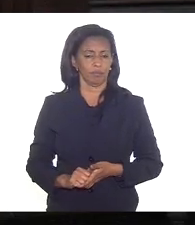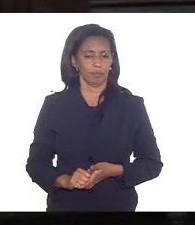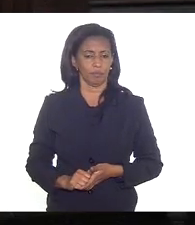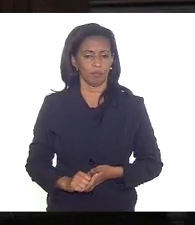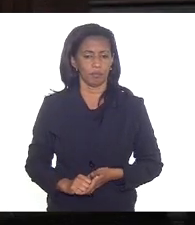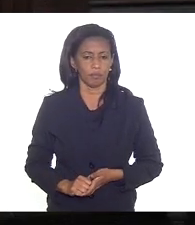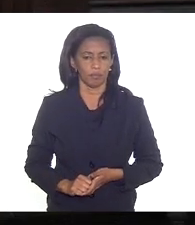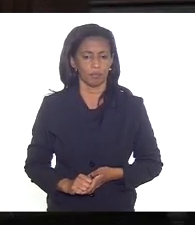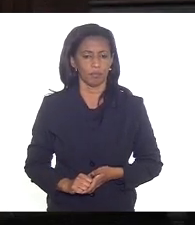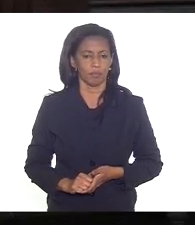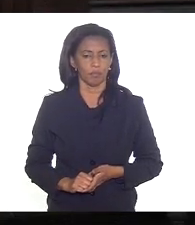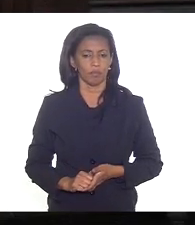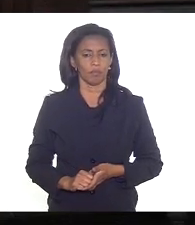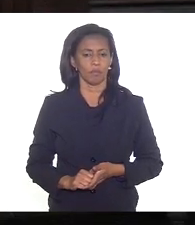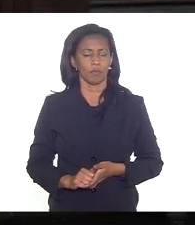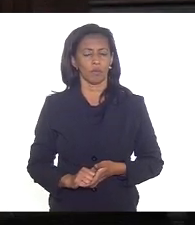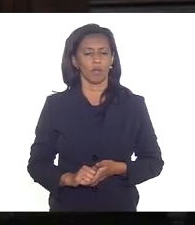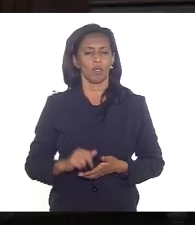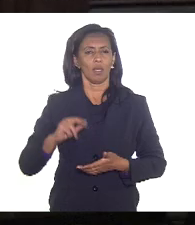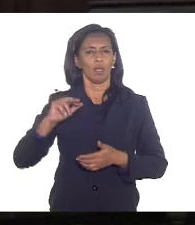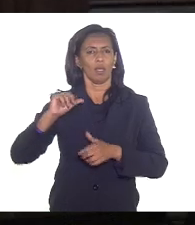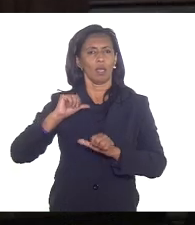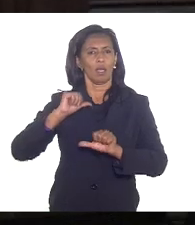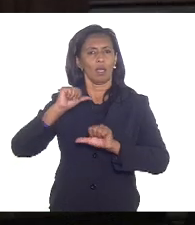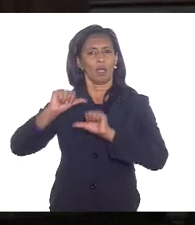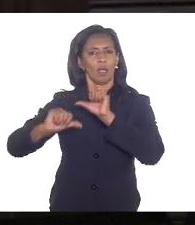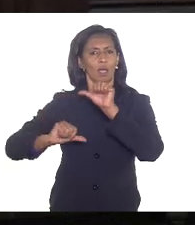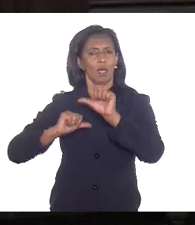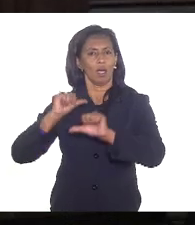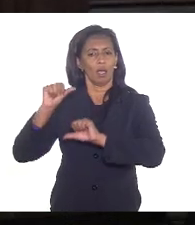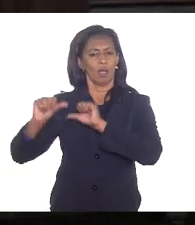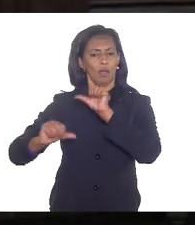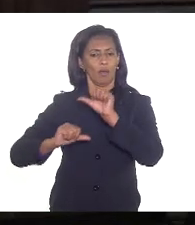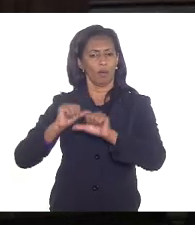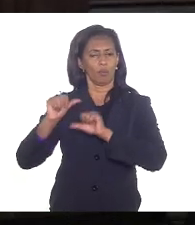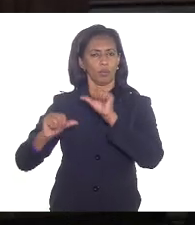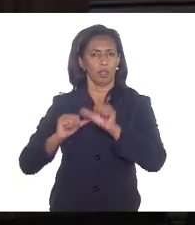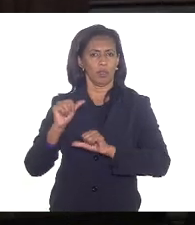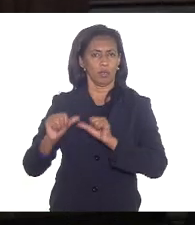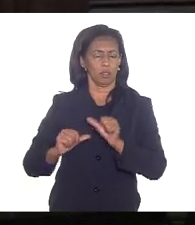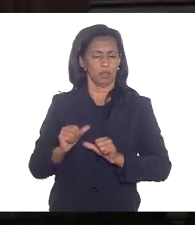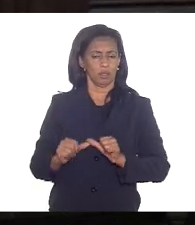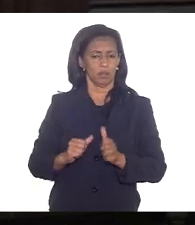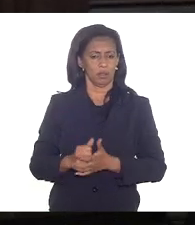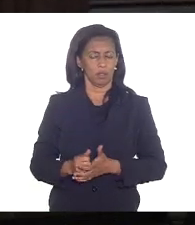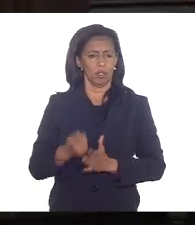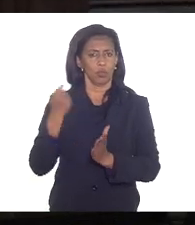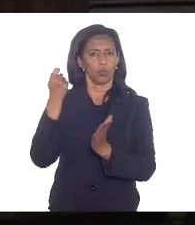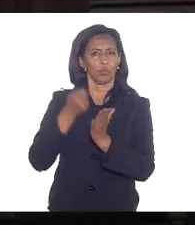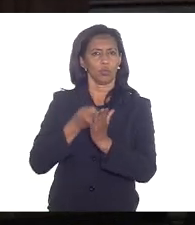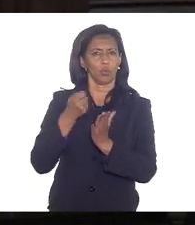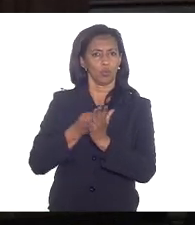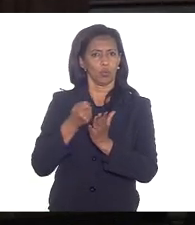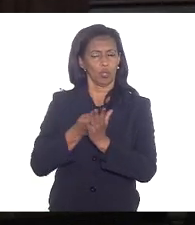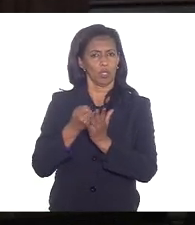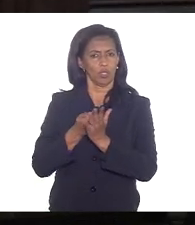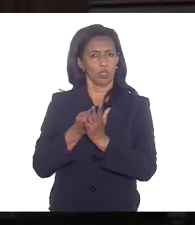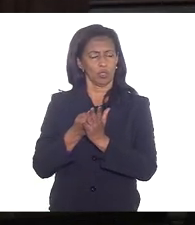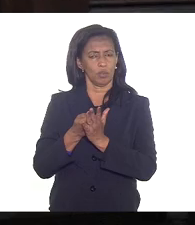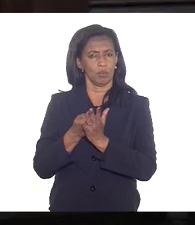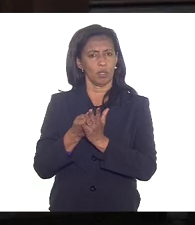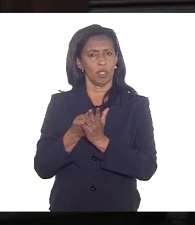do triunvirato de Imperatriz e Imperadores do regime de recuperação